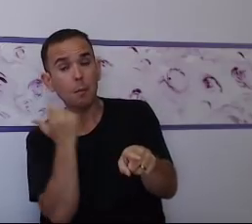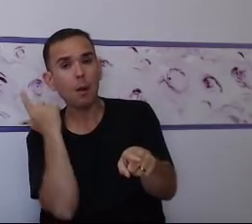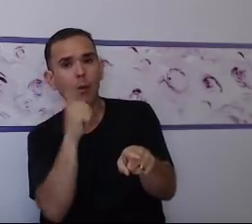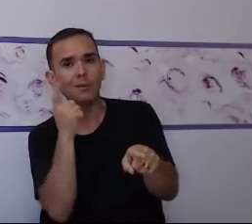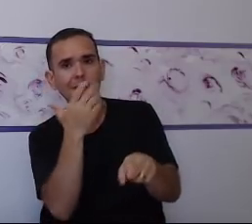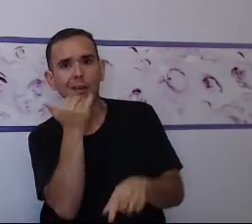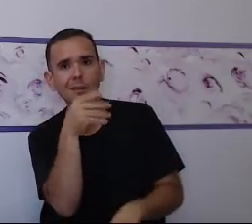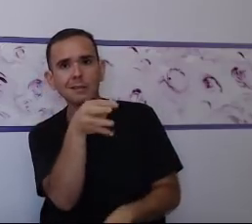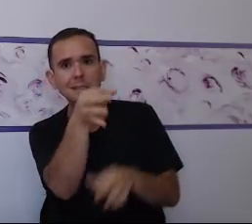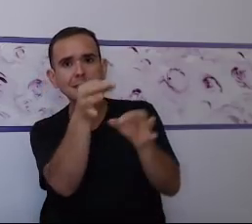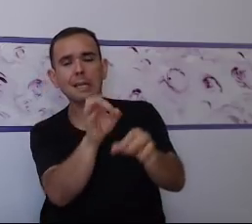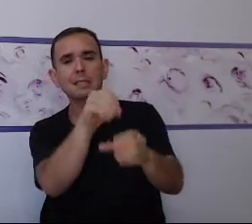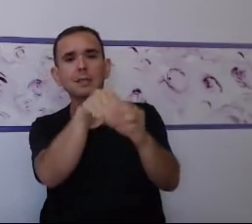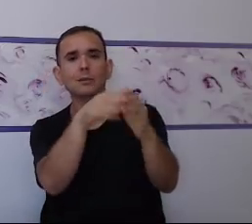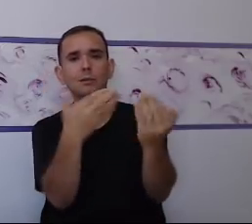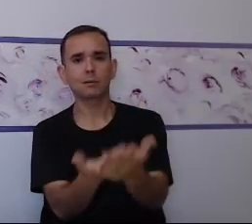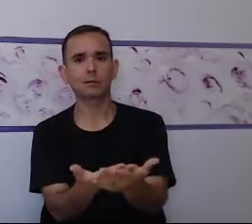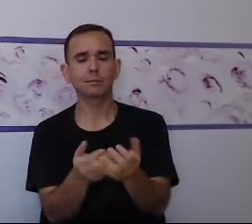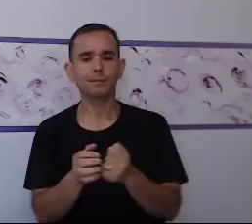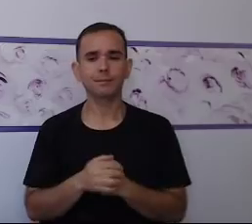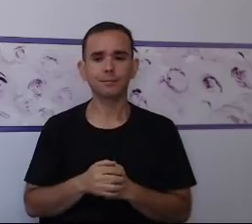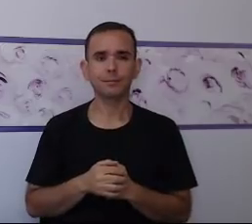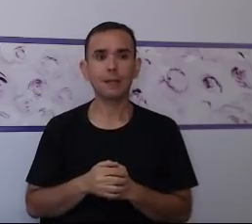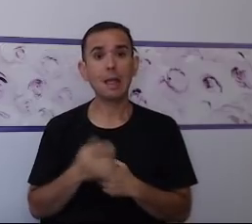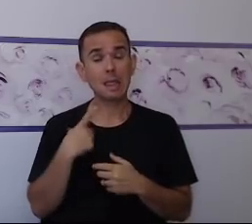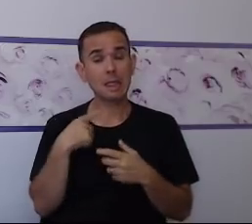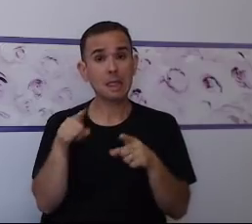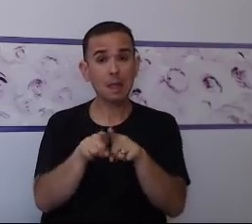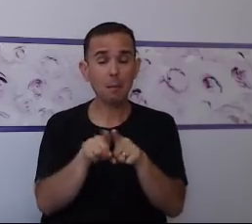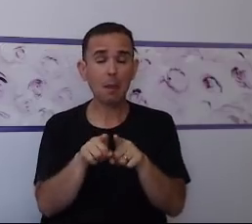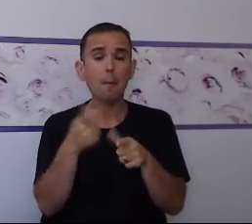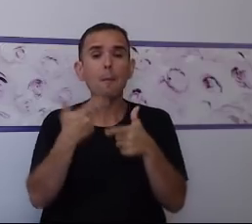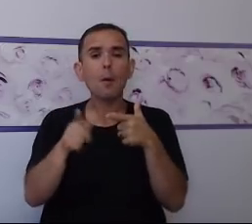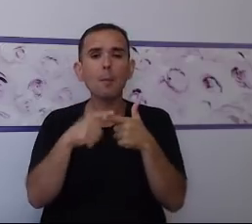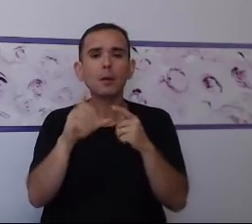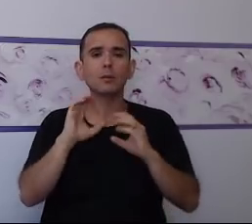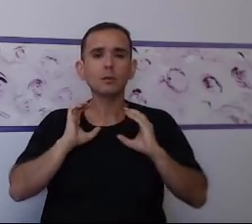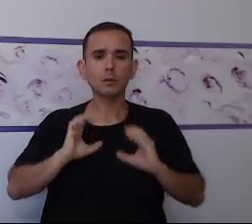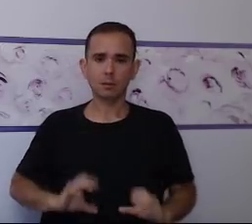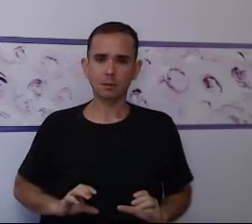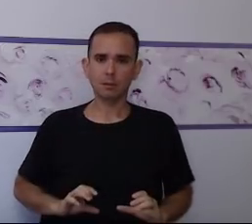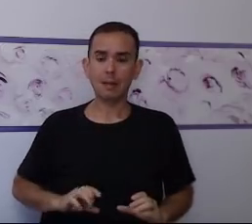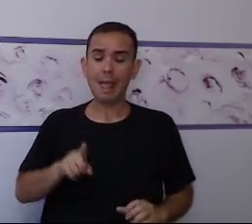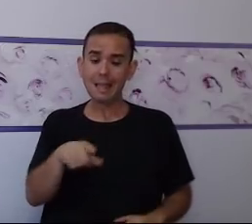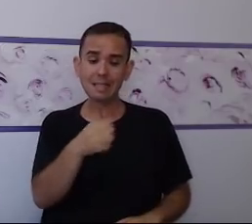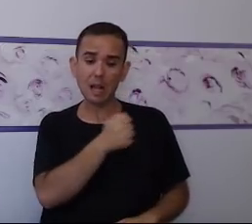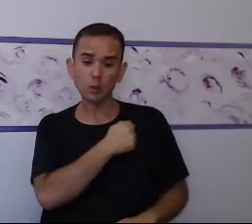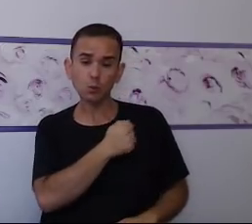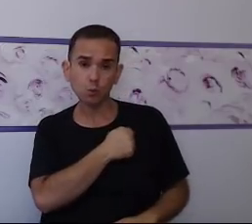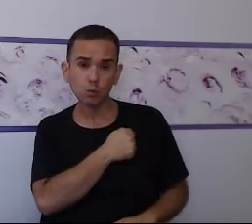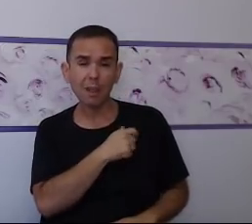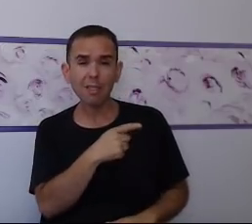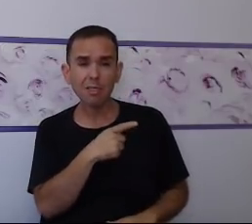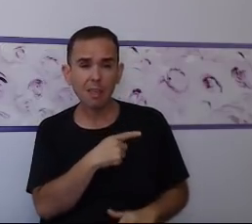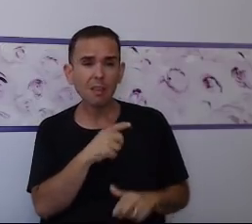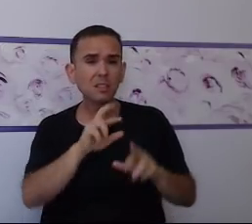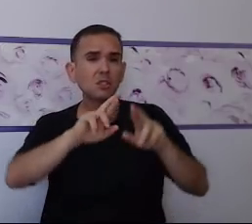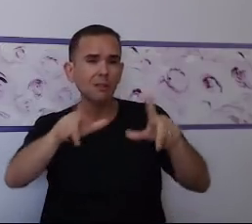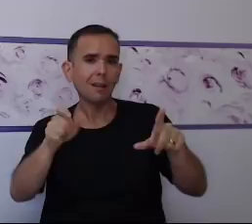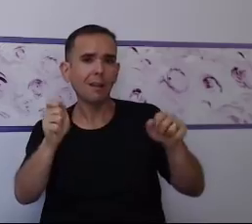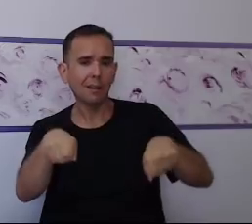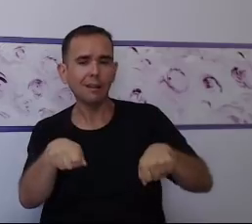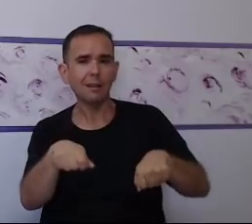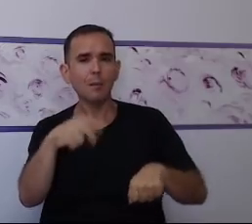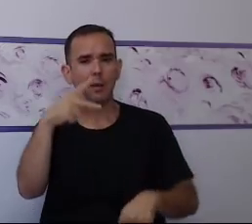essa alimentação no ambiente escolar, tá? E alterações de comportamento. Muitas vezes esse aluno tem diferença, né?